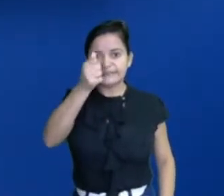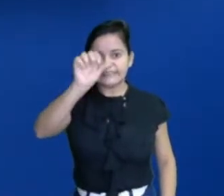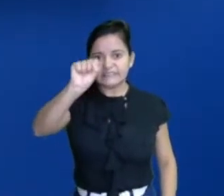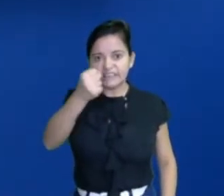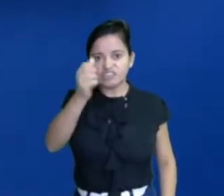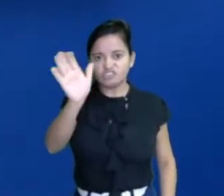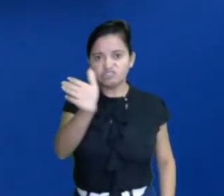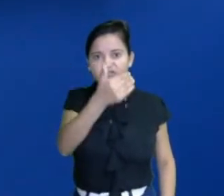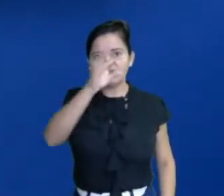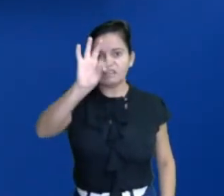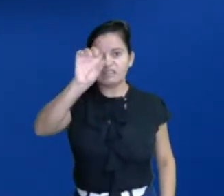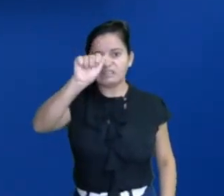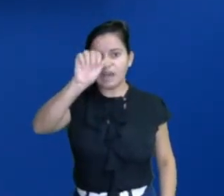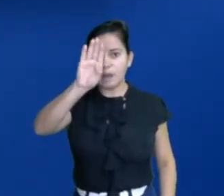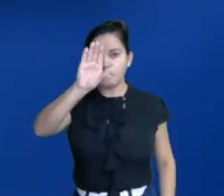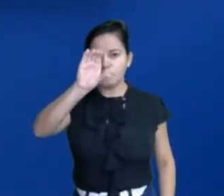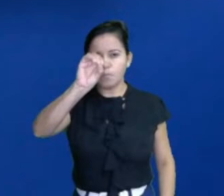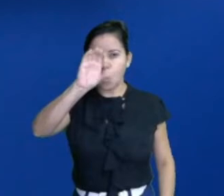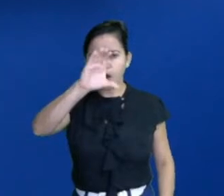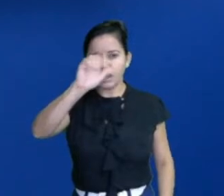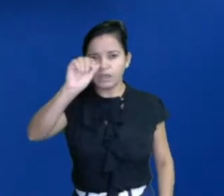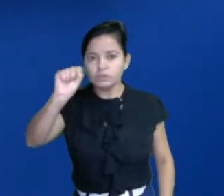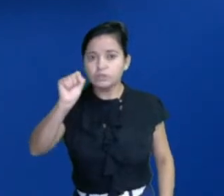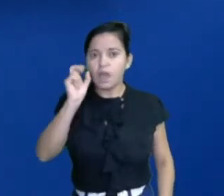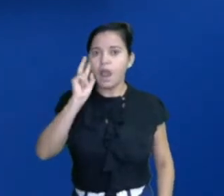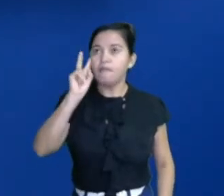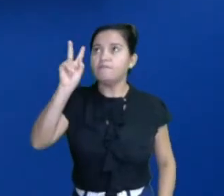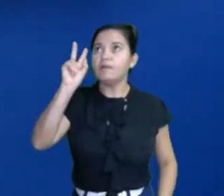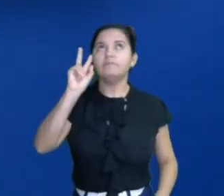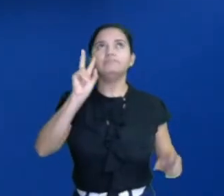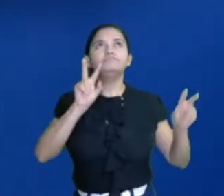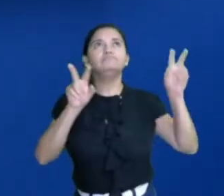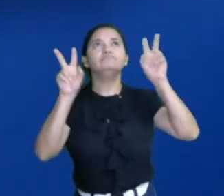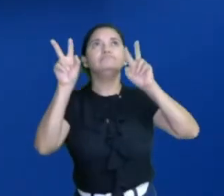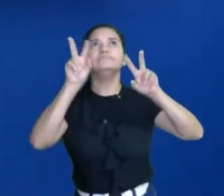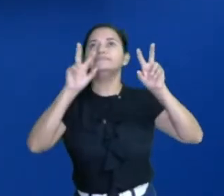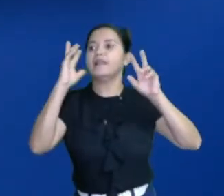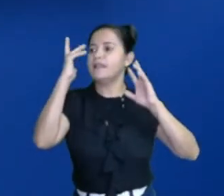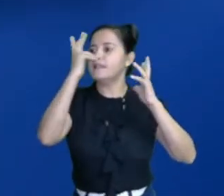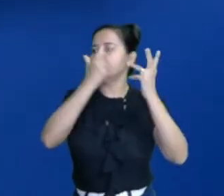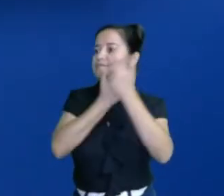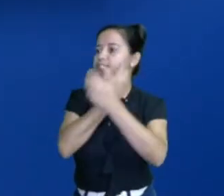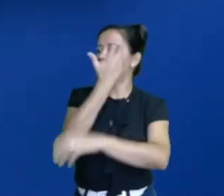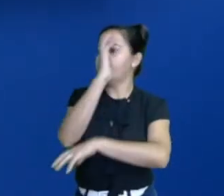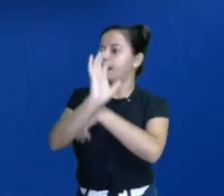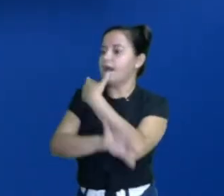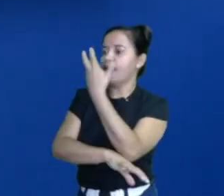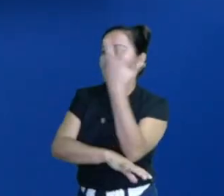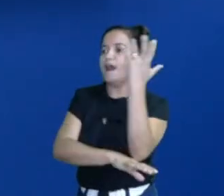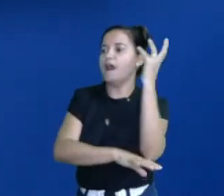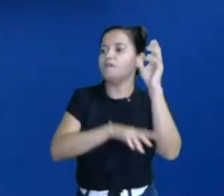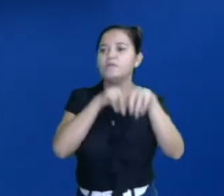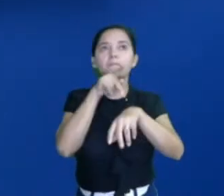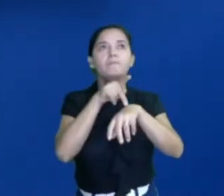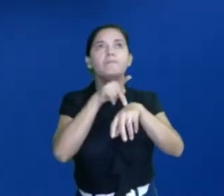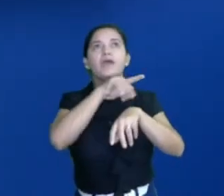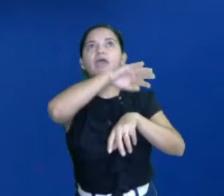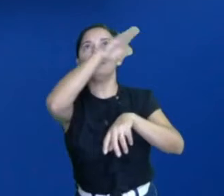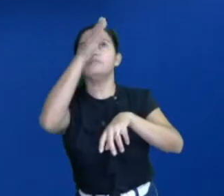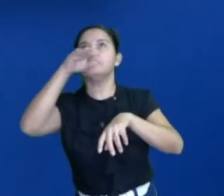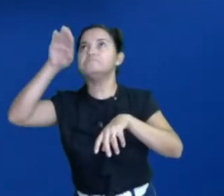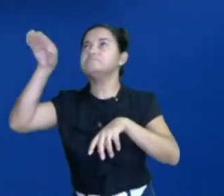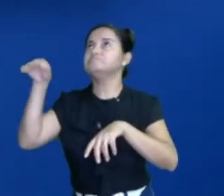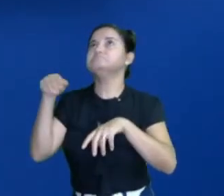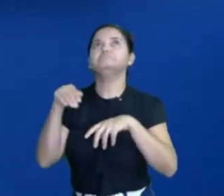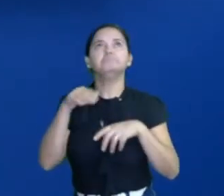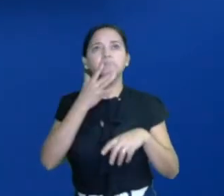tudinho lá, aquela imagem, aquela paisagem lá do Monte das Tabocas é um patrimônio natural também, que deve ser